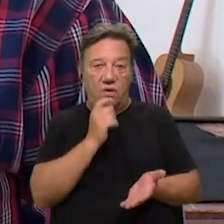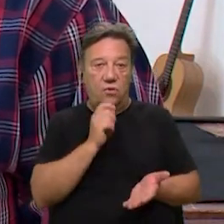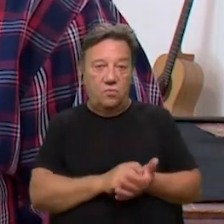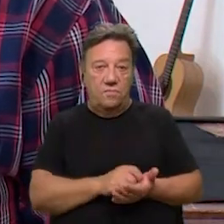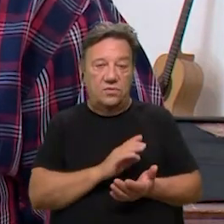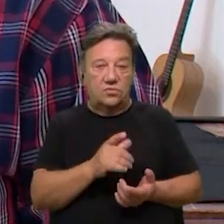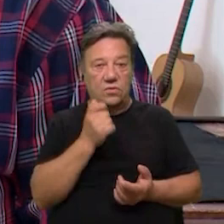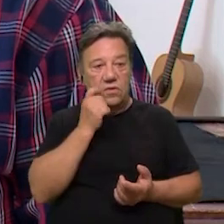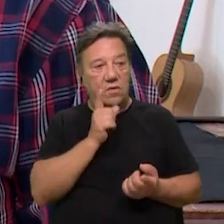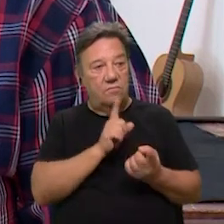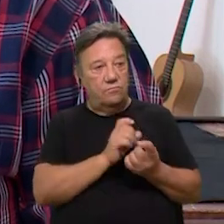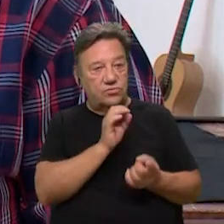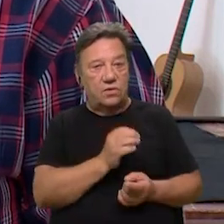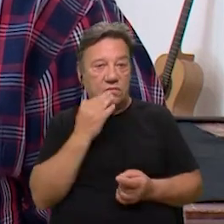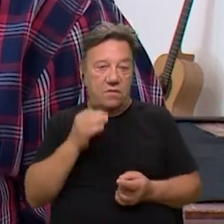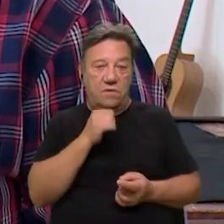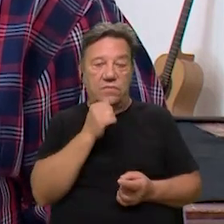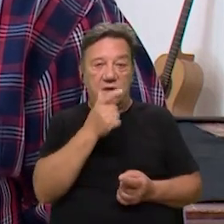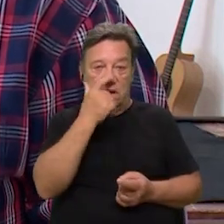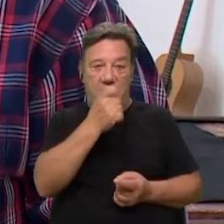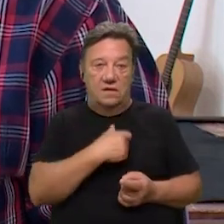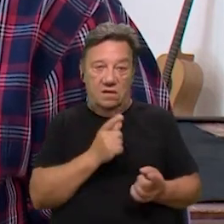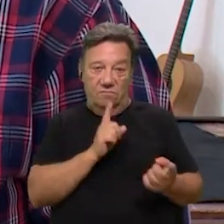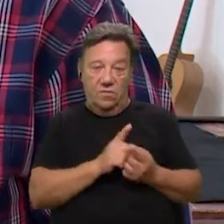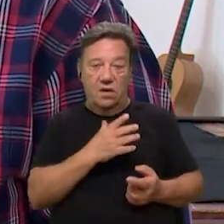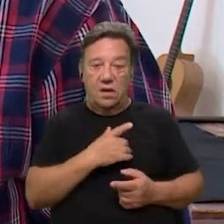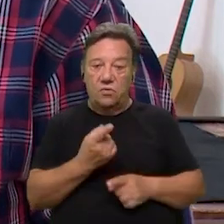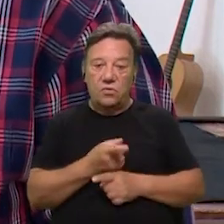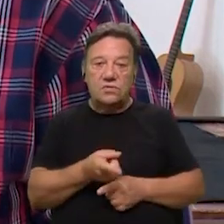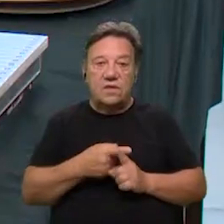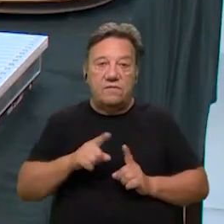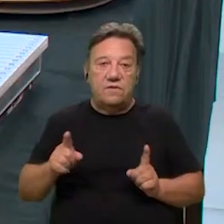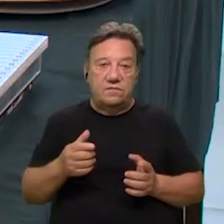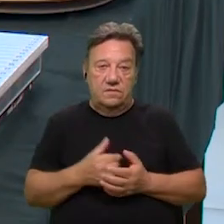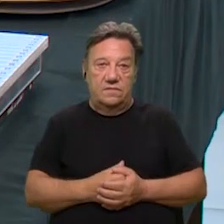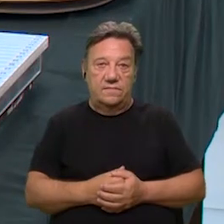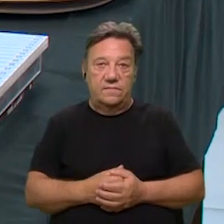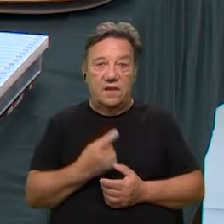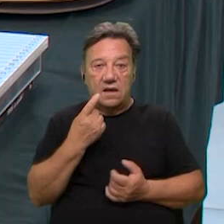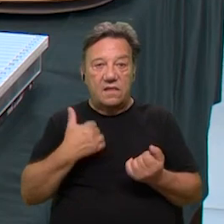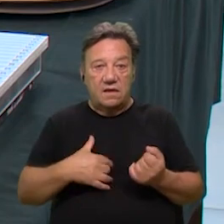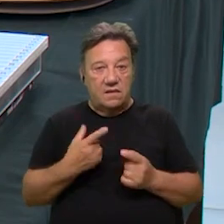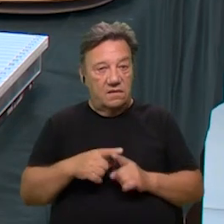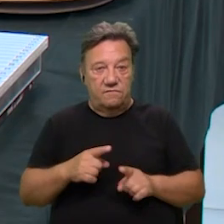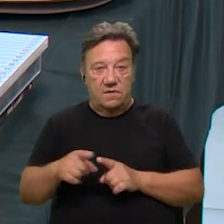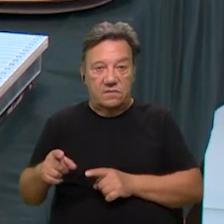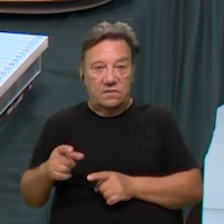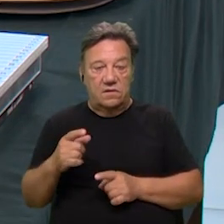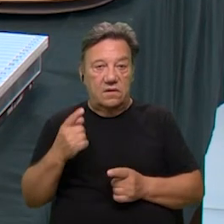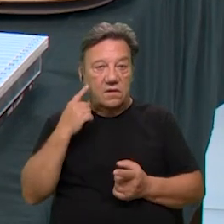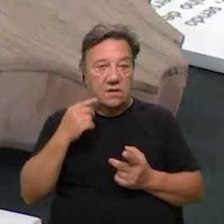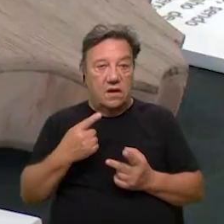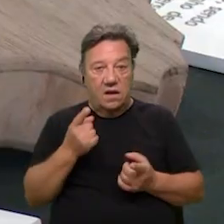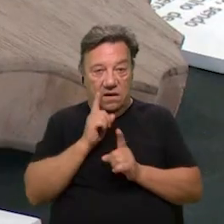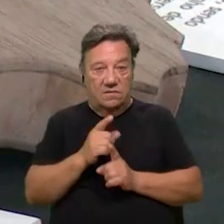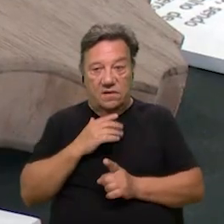Tudo personalizado, normalmente, não é? Porque quem vem ter comigo quer um produto diferenciado. Cada guitarra é diferente? Cada cordofone é diferente? Ainda